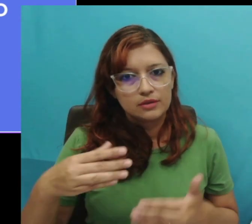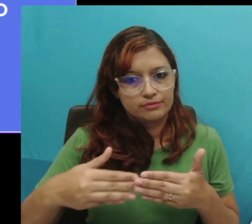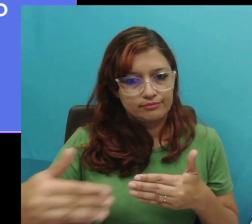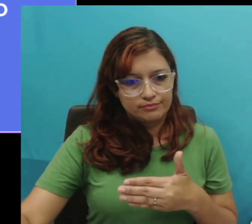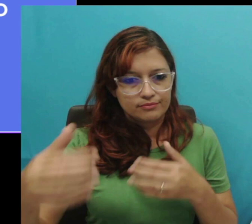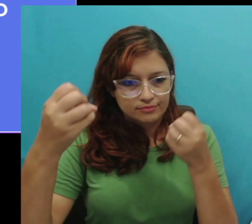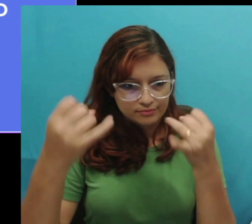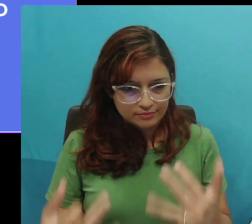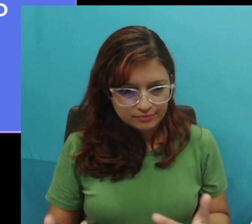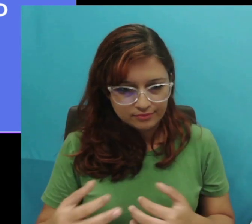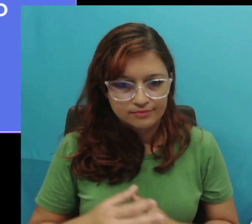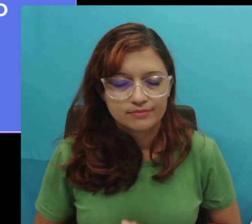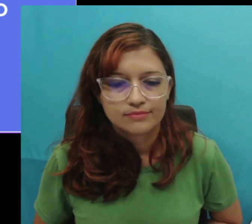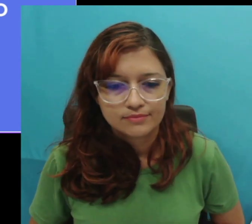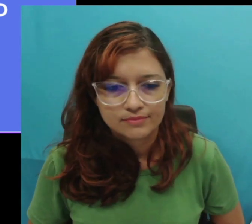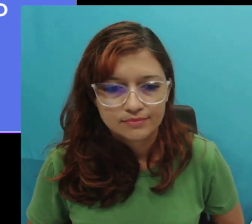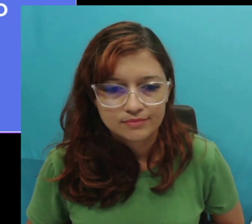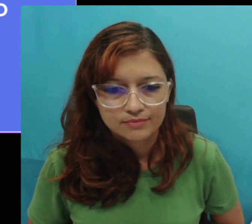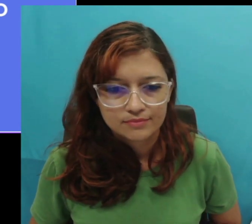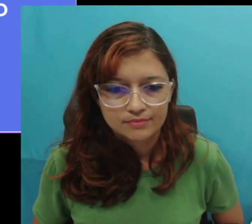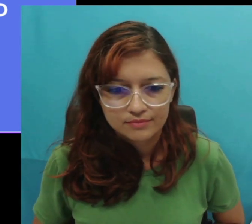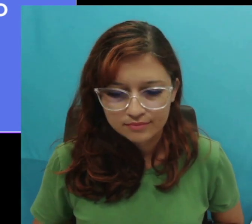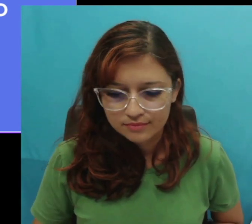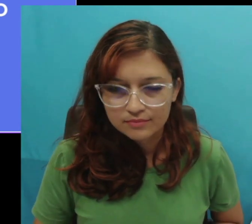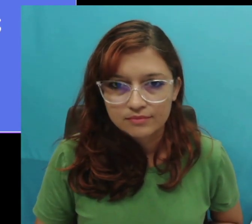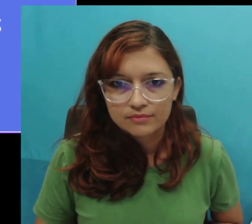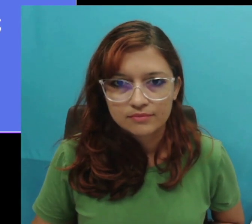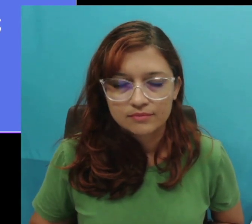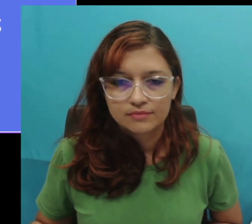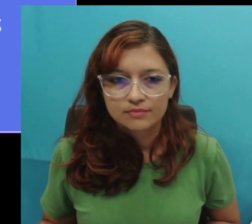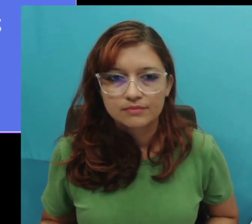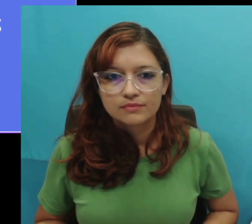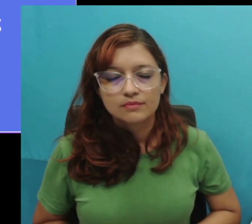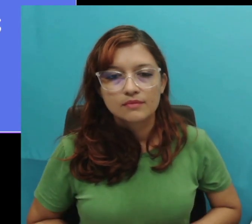estratégias diferentes para cada turma, que é o que vamos ver agora.